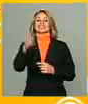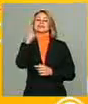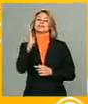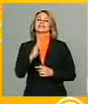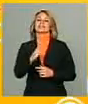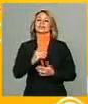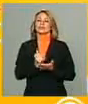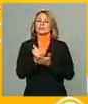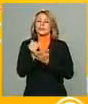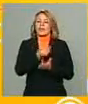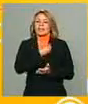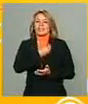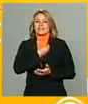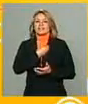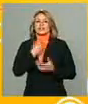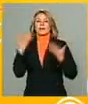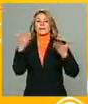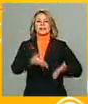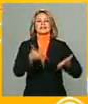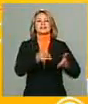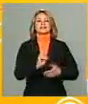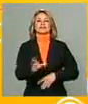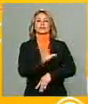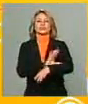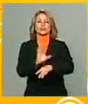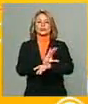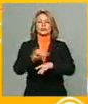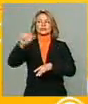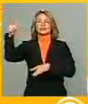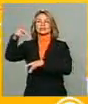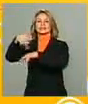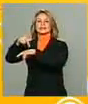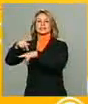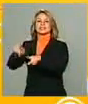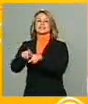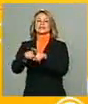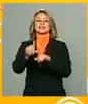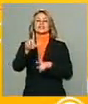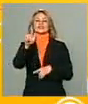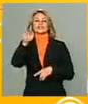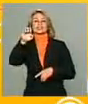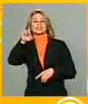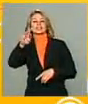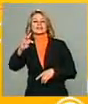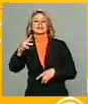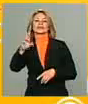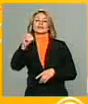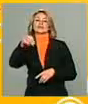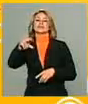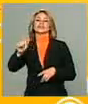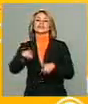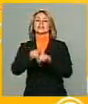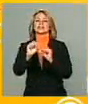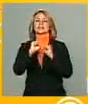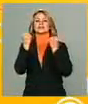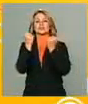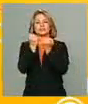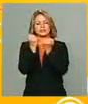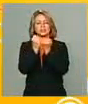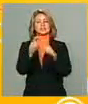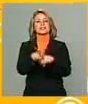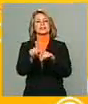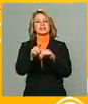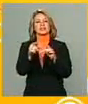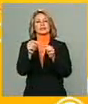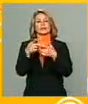ao longo da vida participou de vários cursos internacionais de gerontologia além de simpósios e seminários